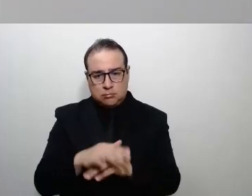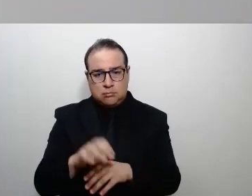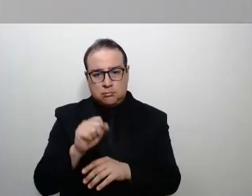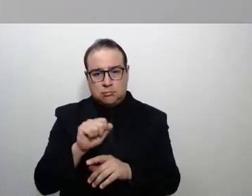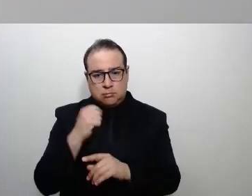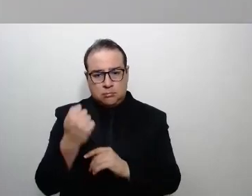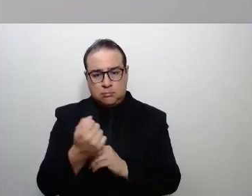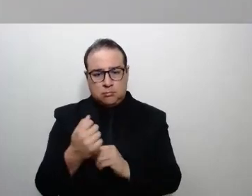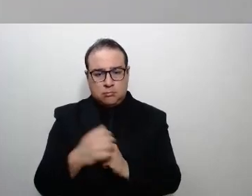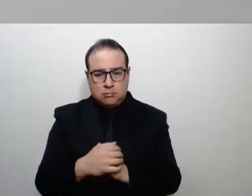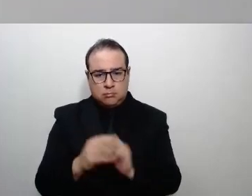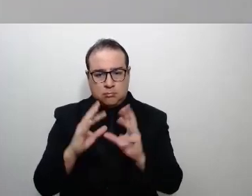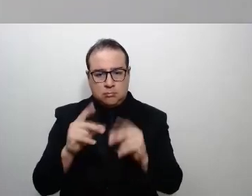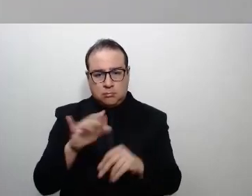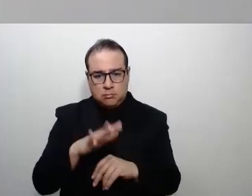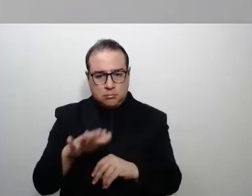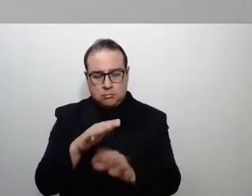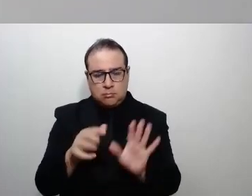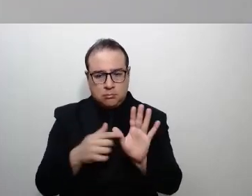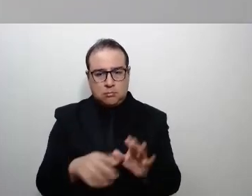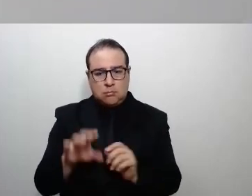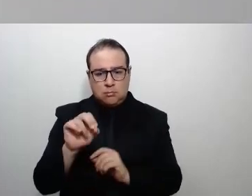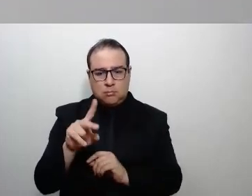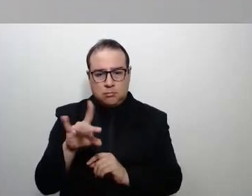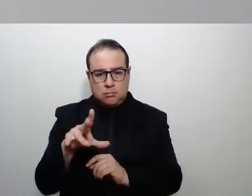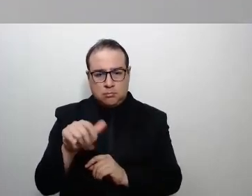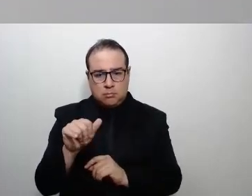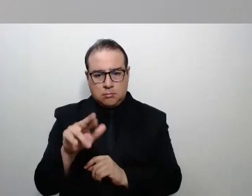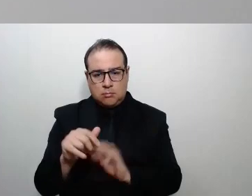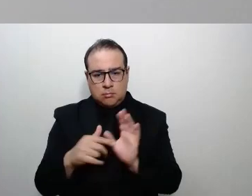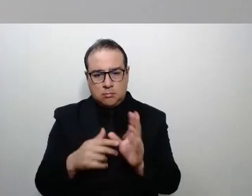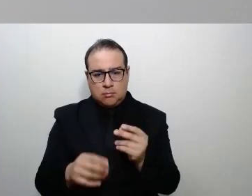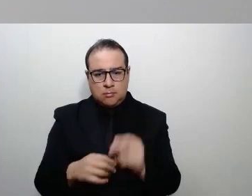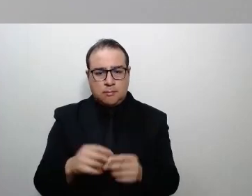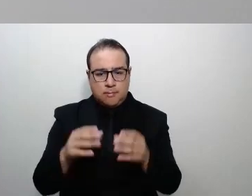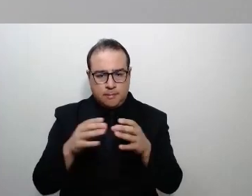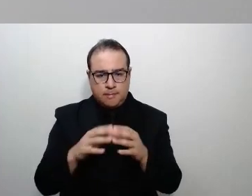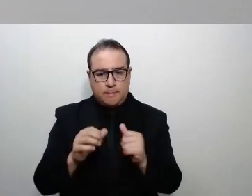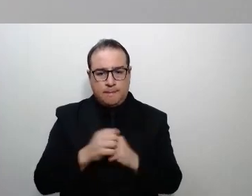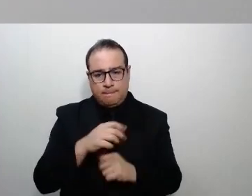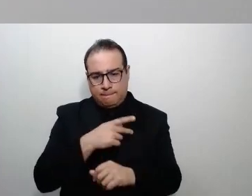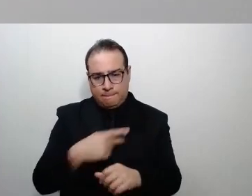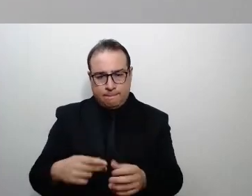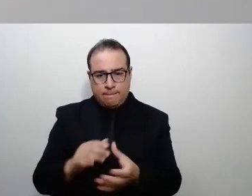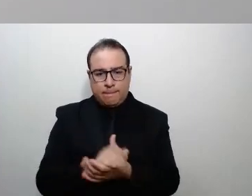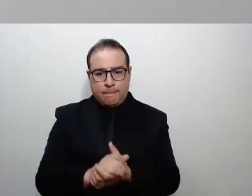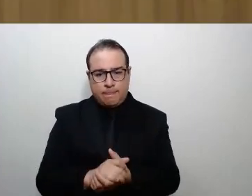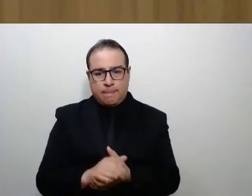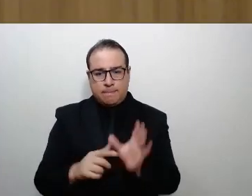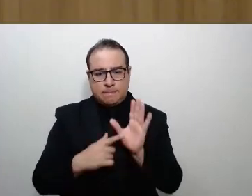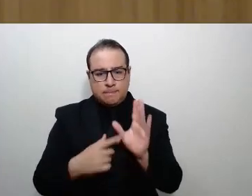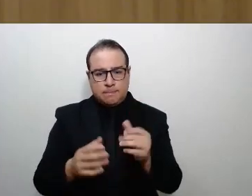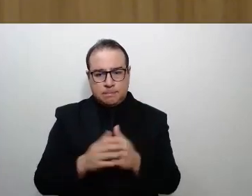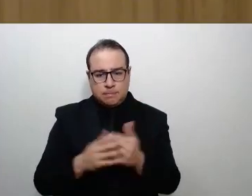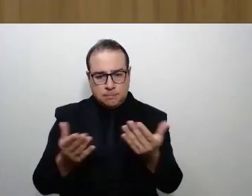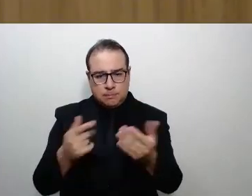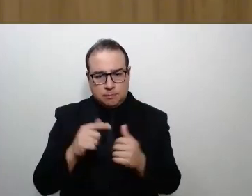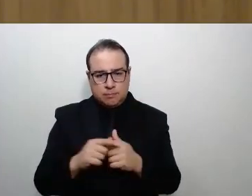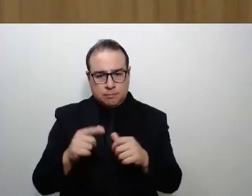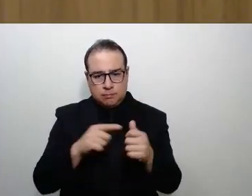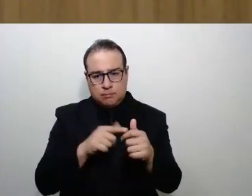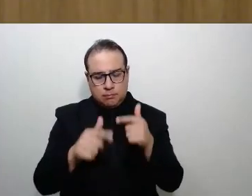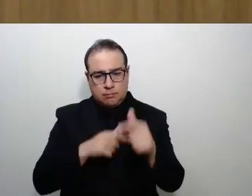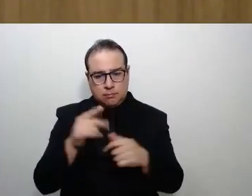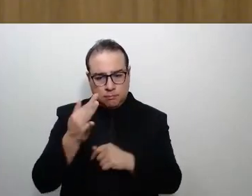de toda a área de ouvidoria de toda corregedoria pre para que em cada Unidade da